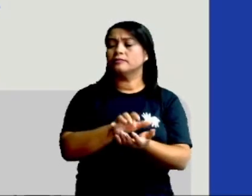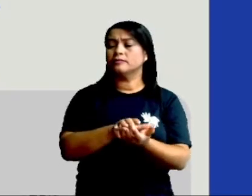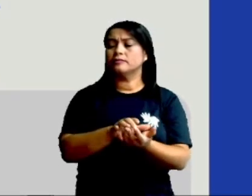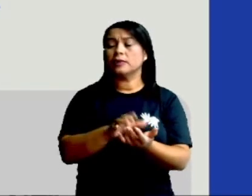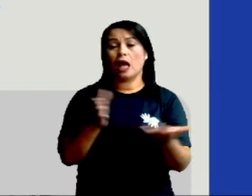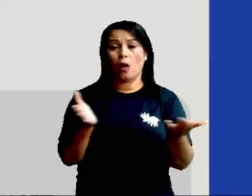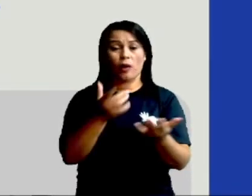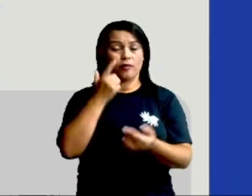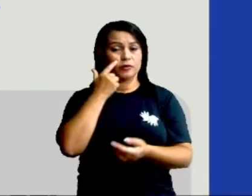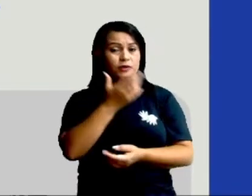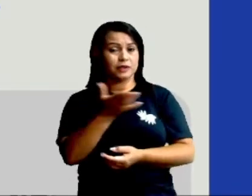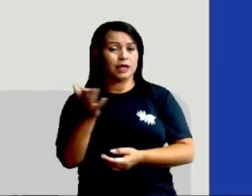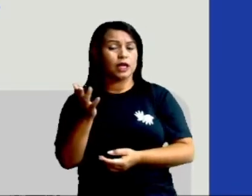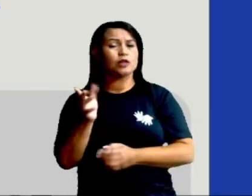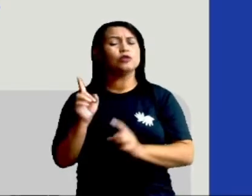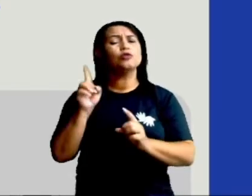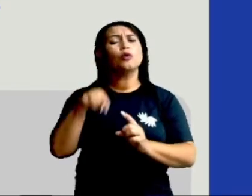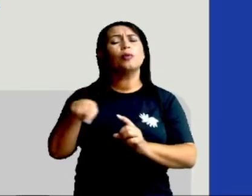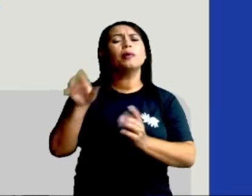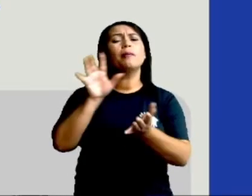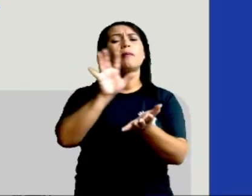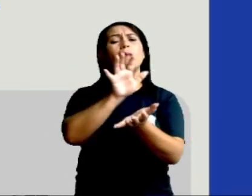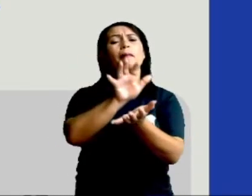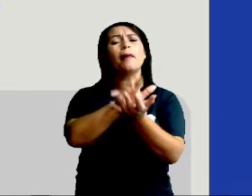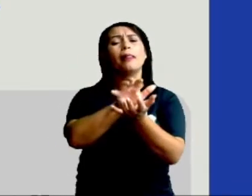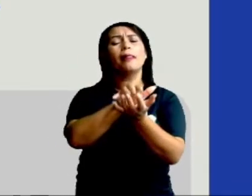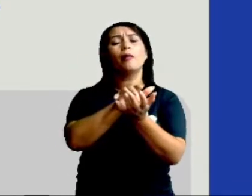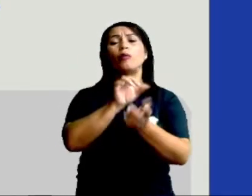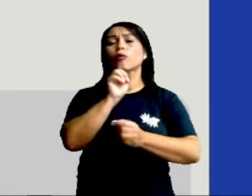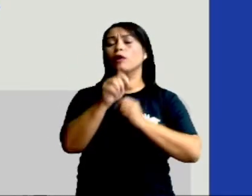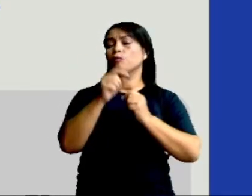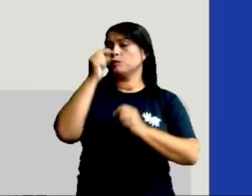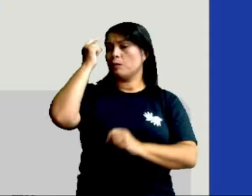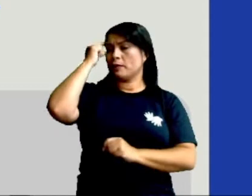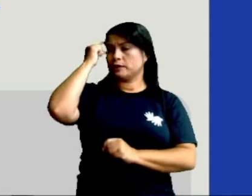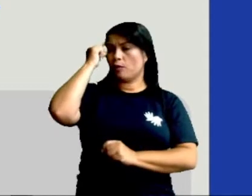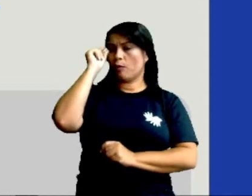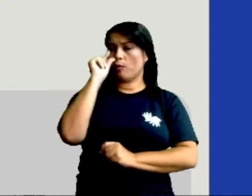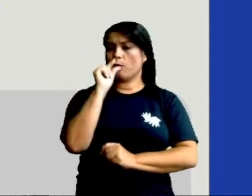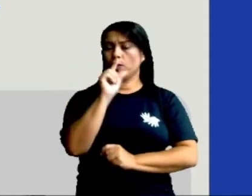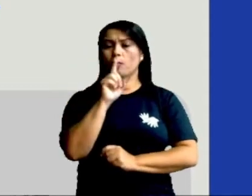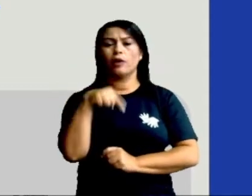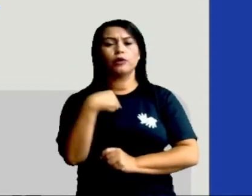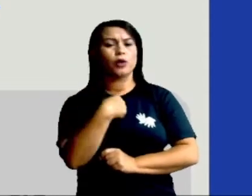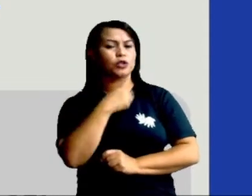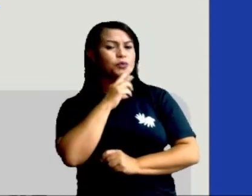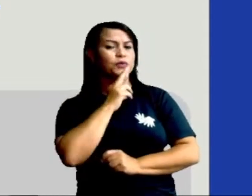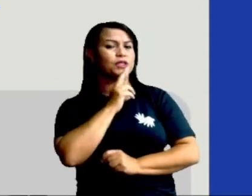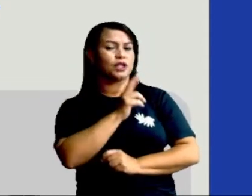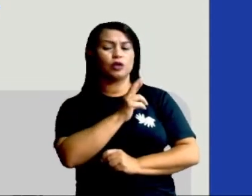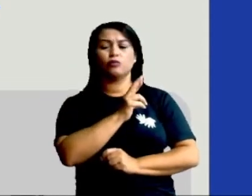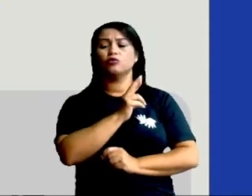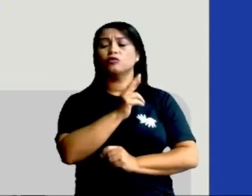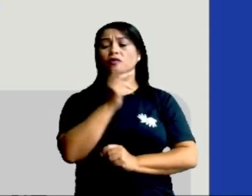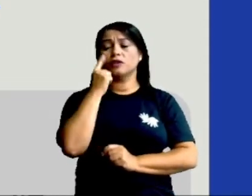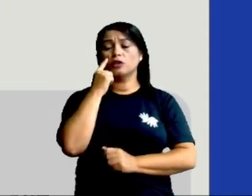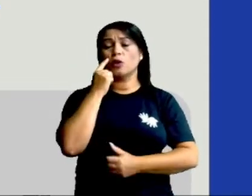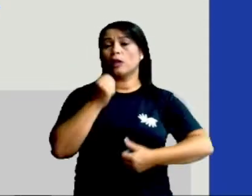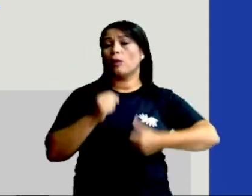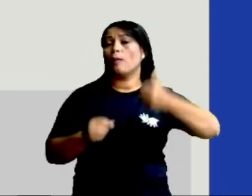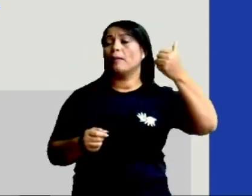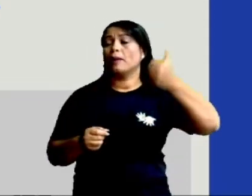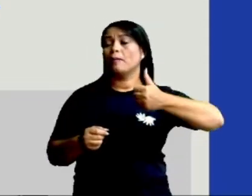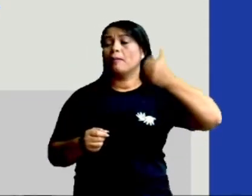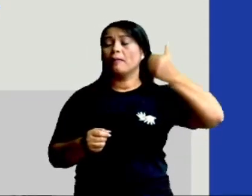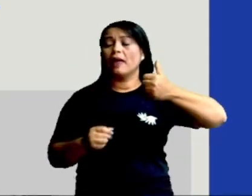Então vamos lá sobre Pernambuco tá a gente vai agora a pensar um pouquinho para gente responder então primeiro